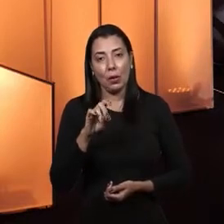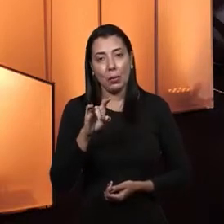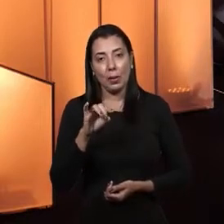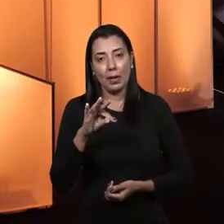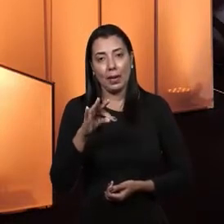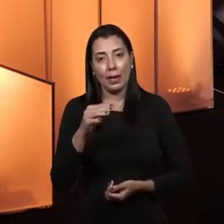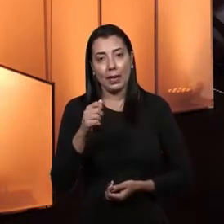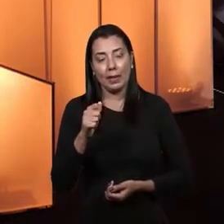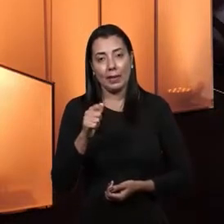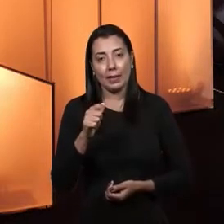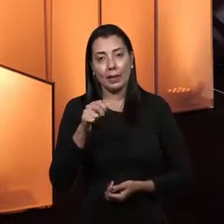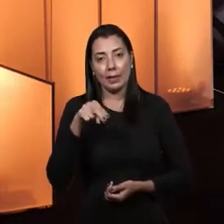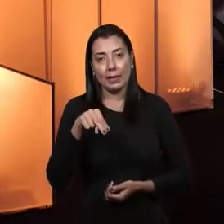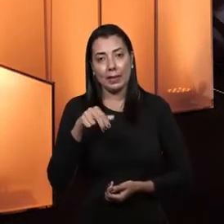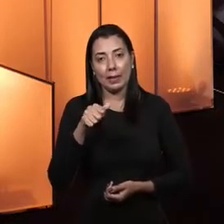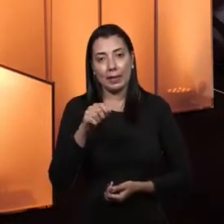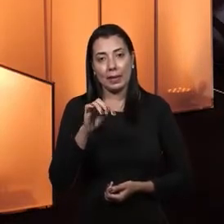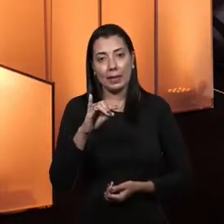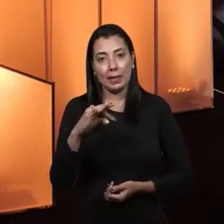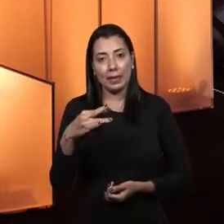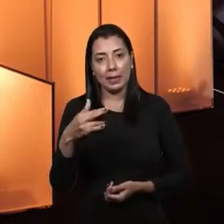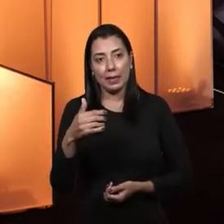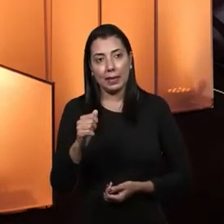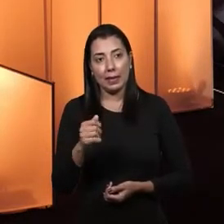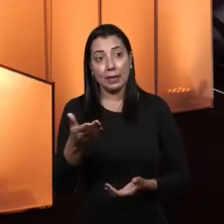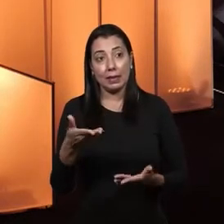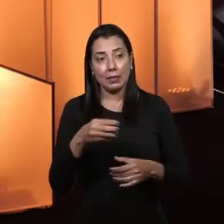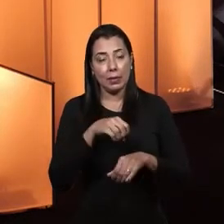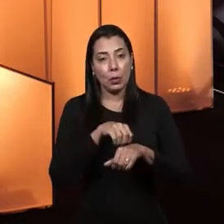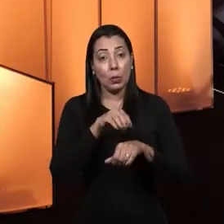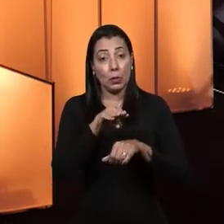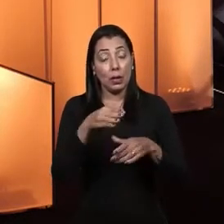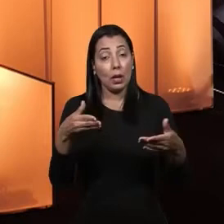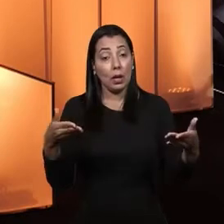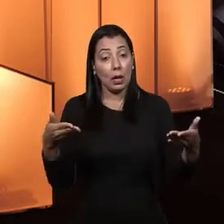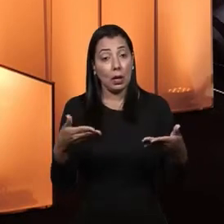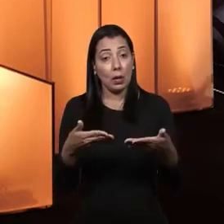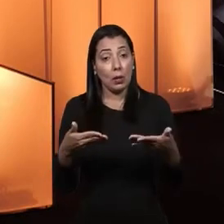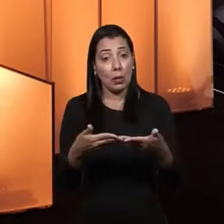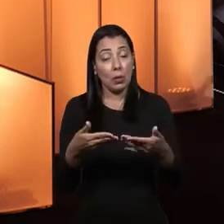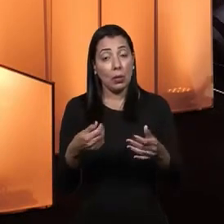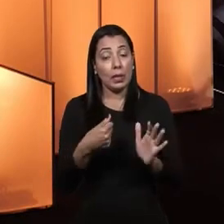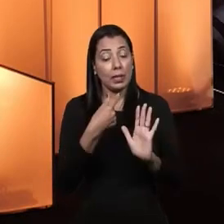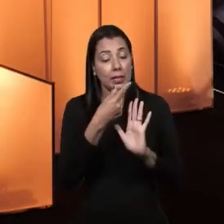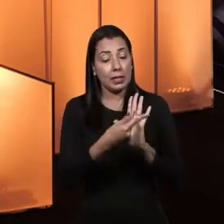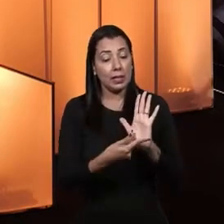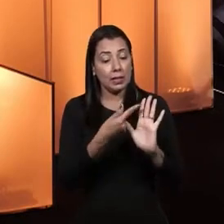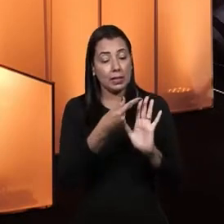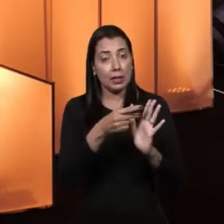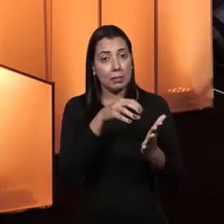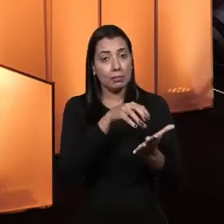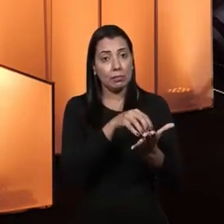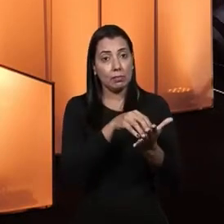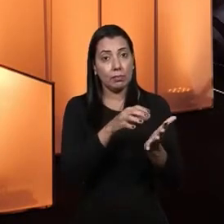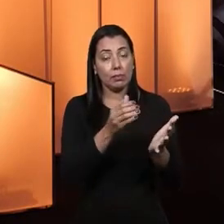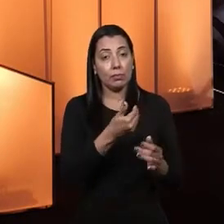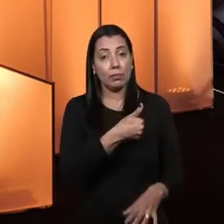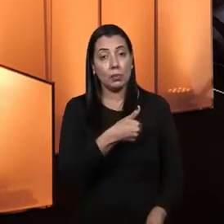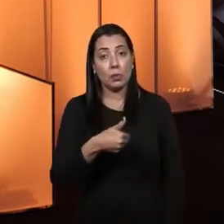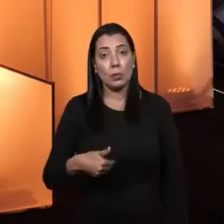Natália. Vem compartilhar um pouquinho aqui do design para centro de governo.